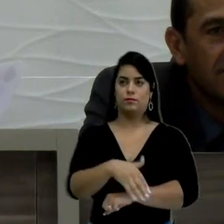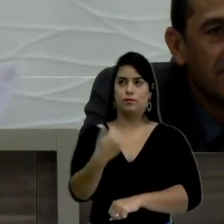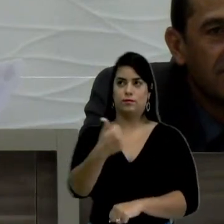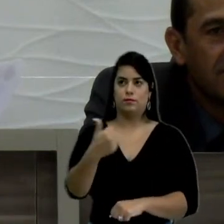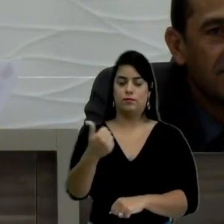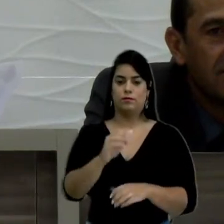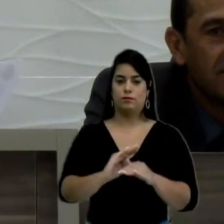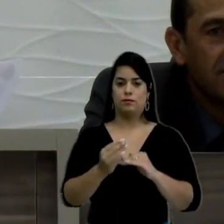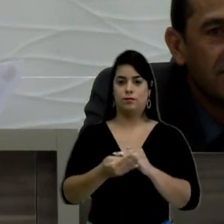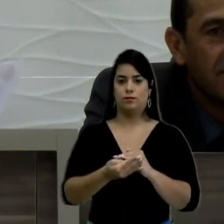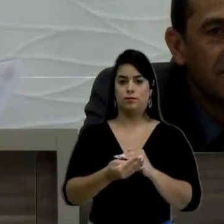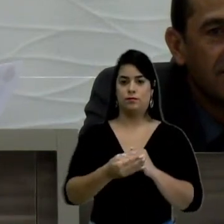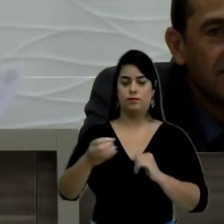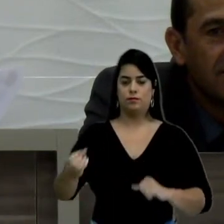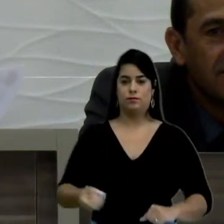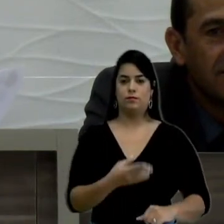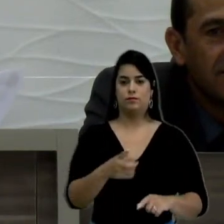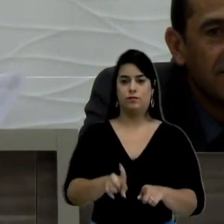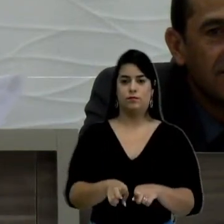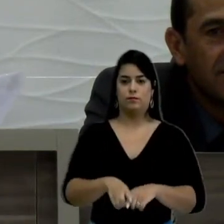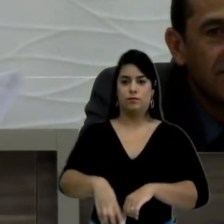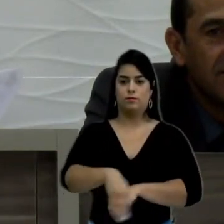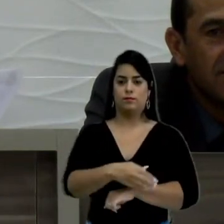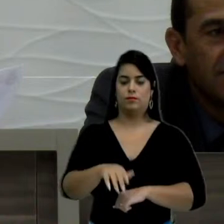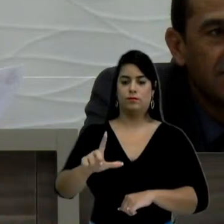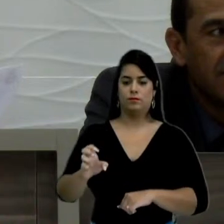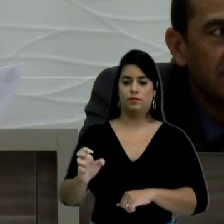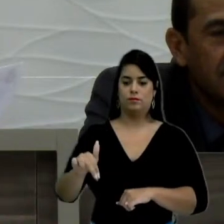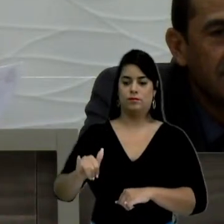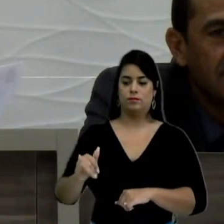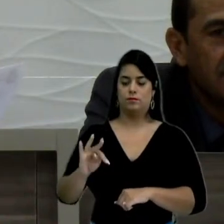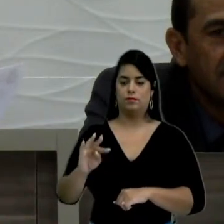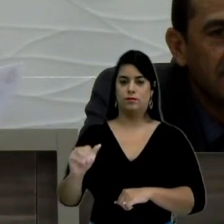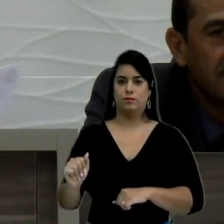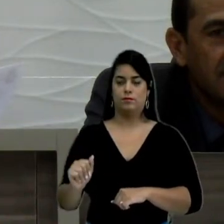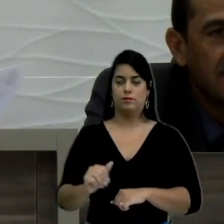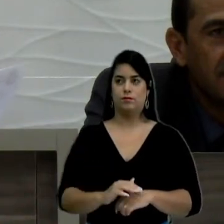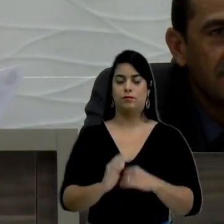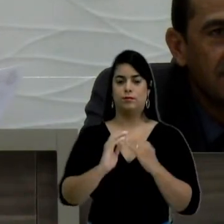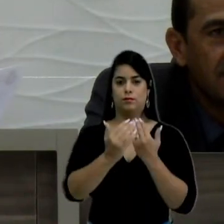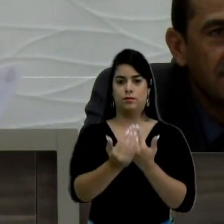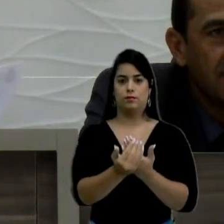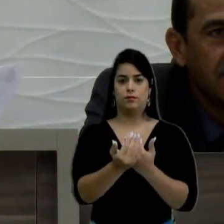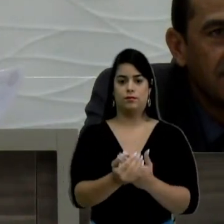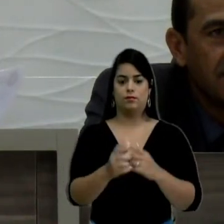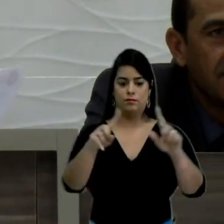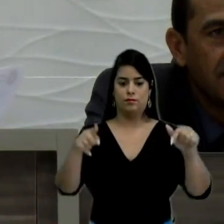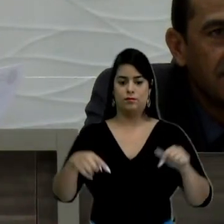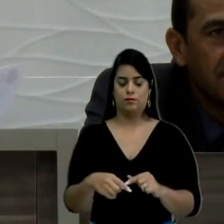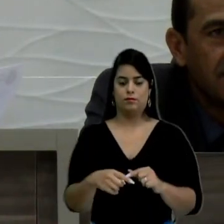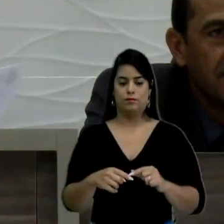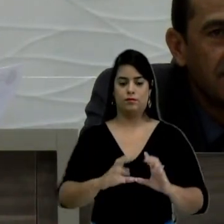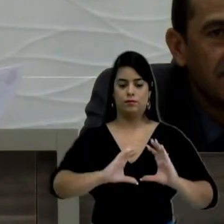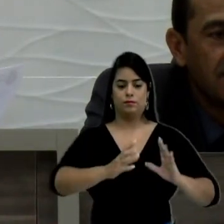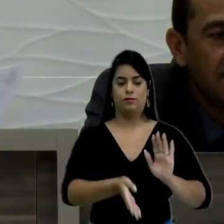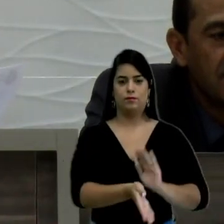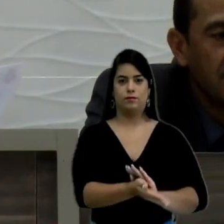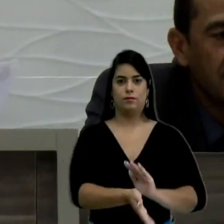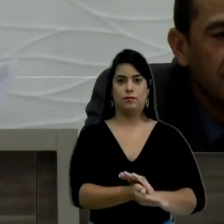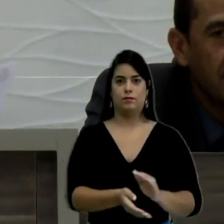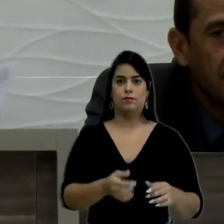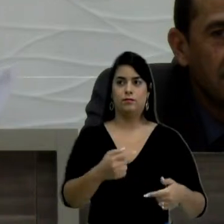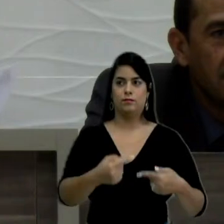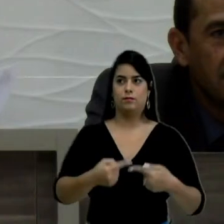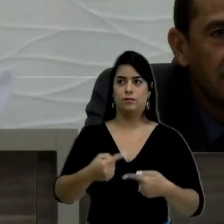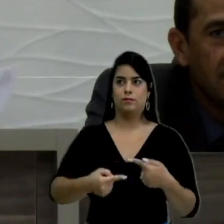e um quebra-mola na rua Lenita Cinta, precisamente em frente ao campo municipal José Milton da Silva. Em